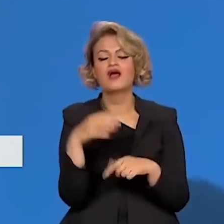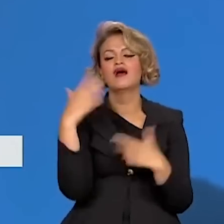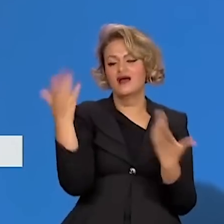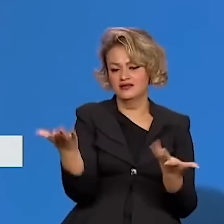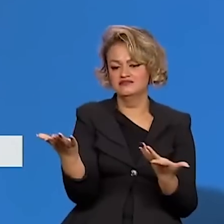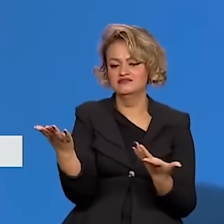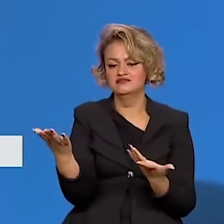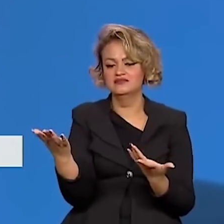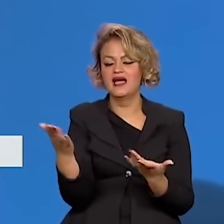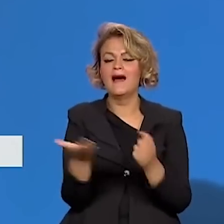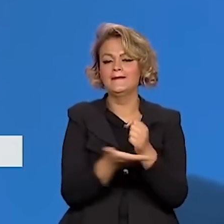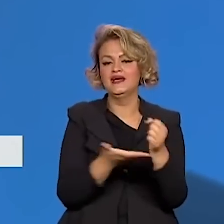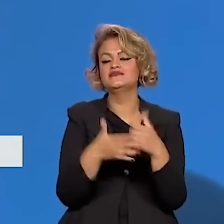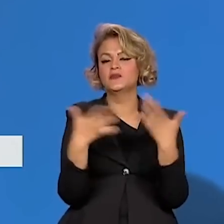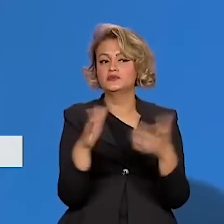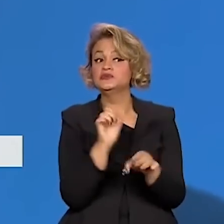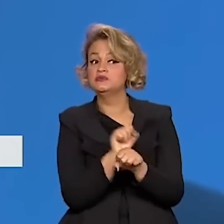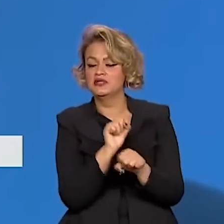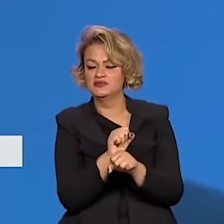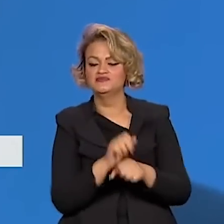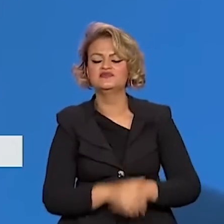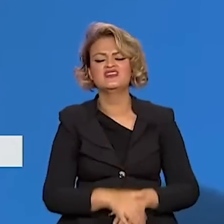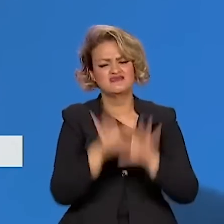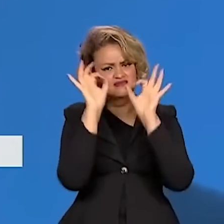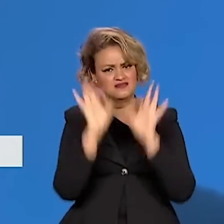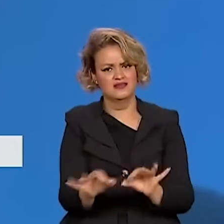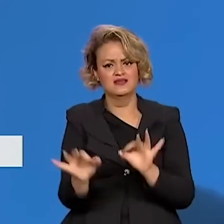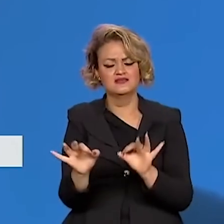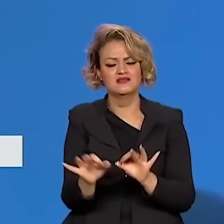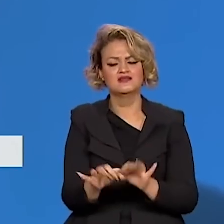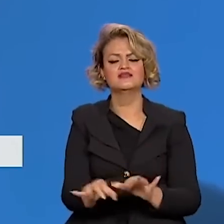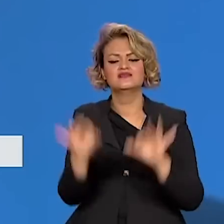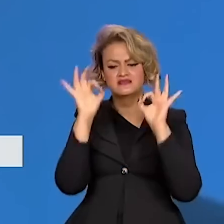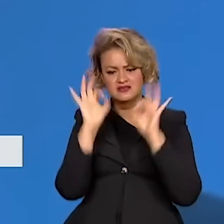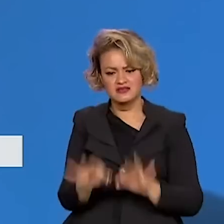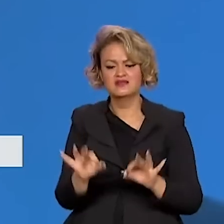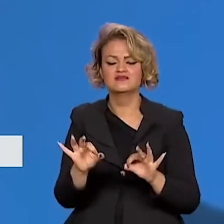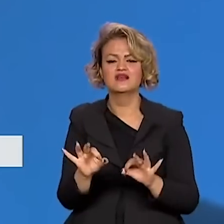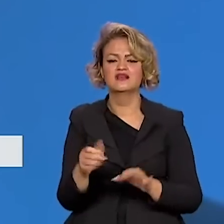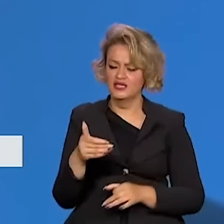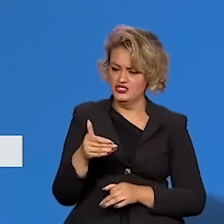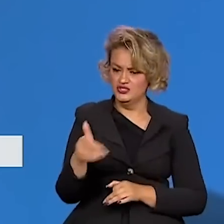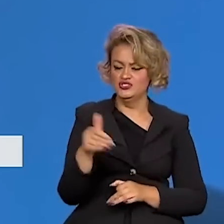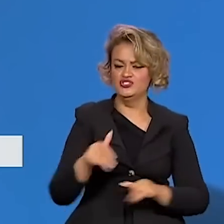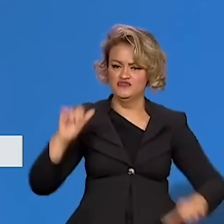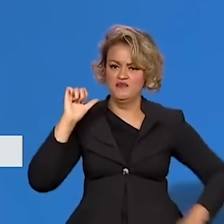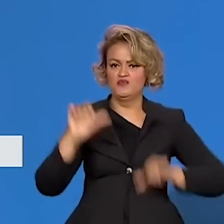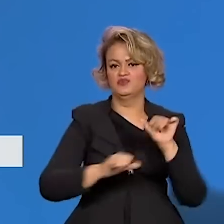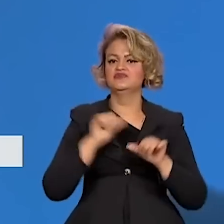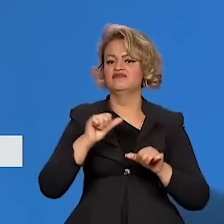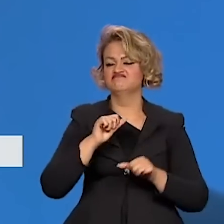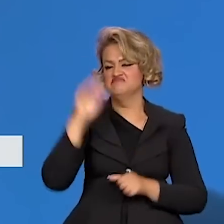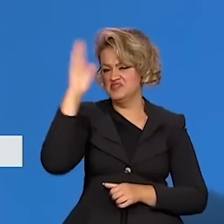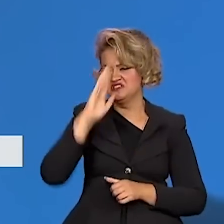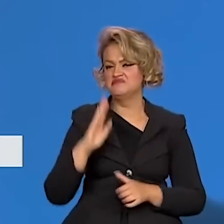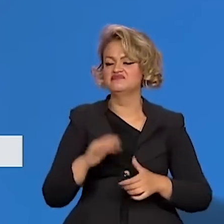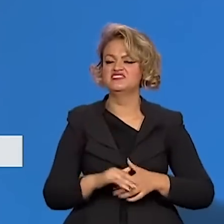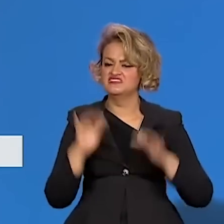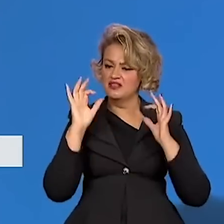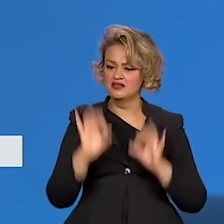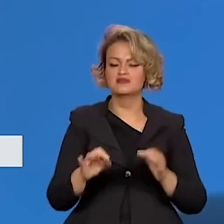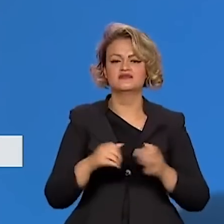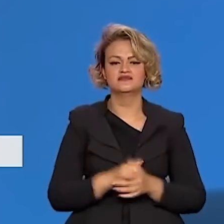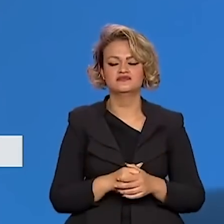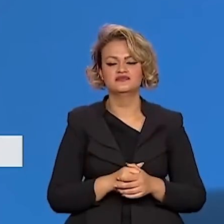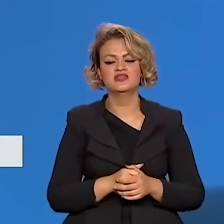qual é a nossa base eu tenho certeza que a gente vai mudar a história do Brasil e